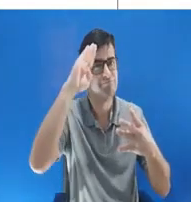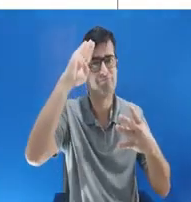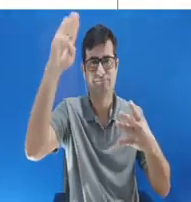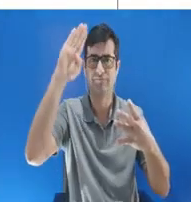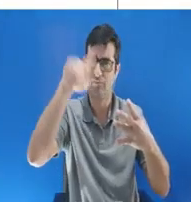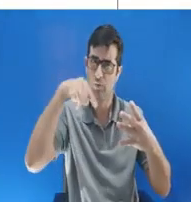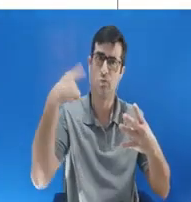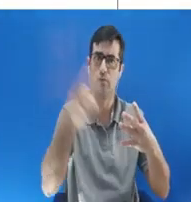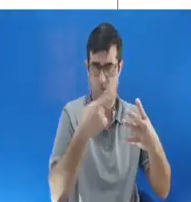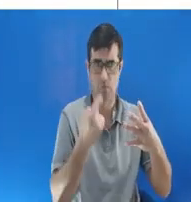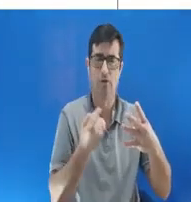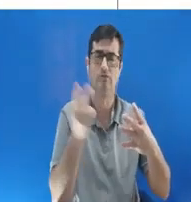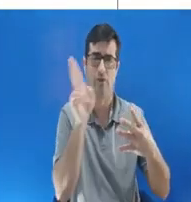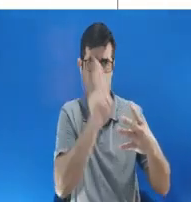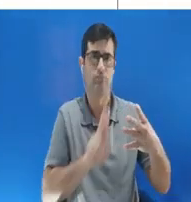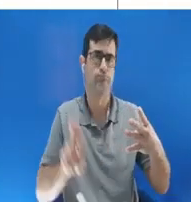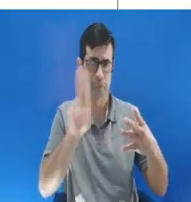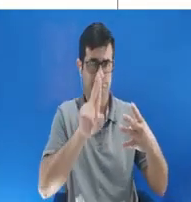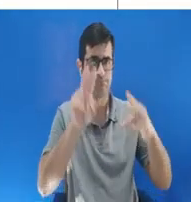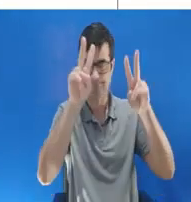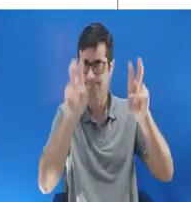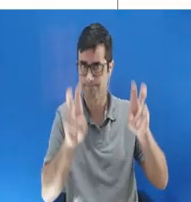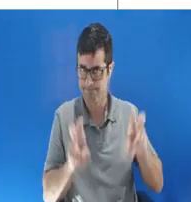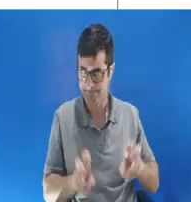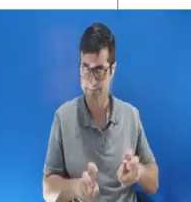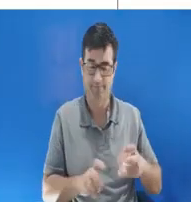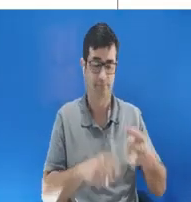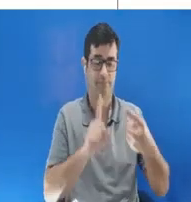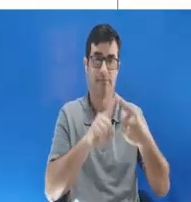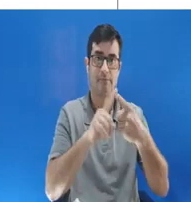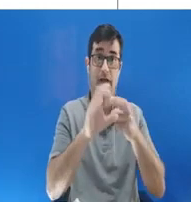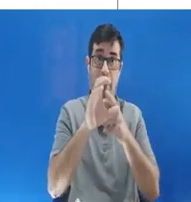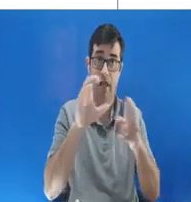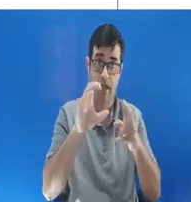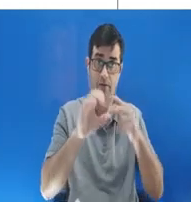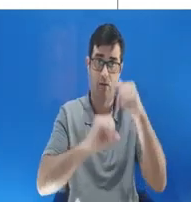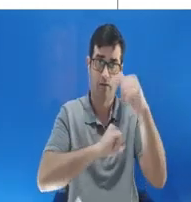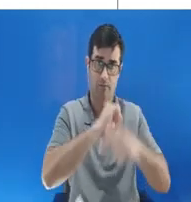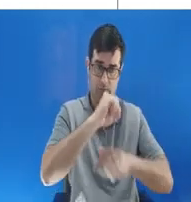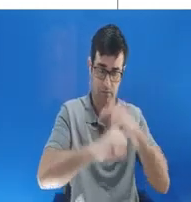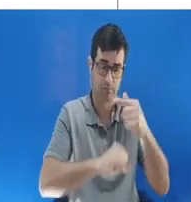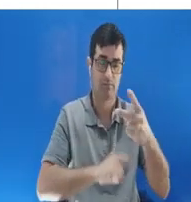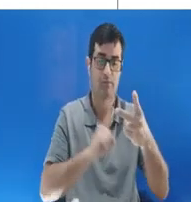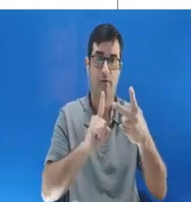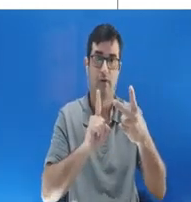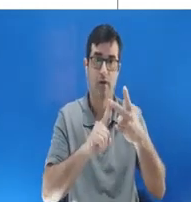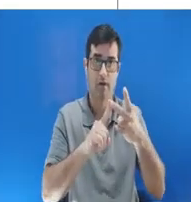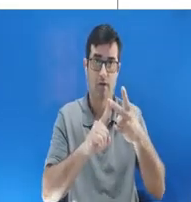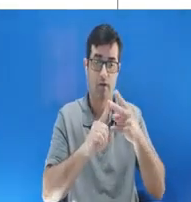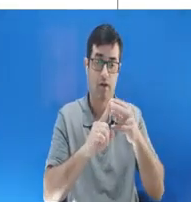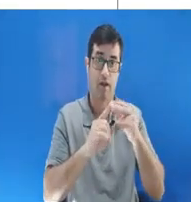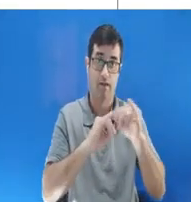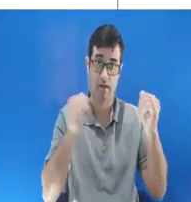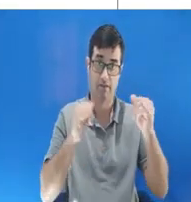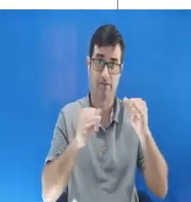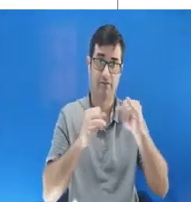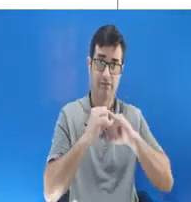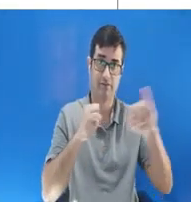principais que a gente vai utilizar, né? Daqui para diante, que é raio atômico, né? Energia de